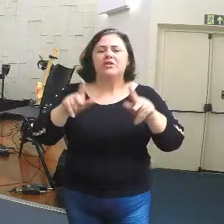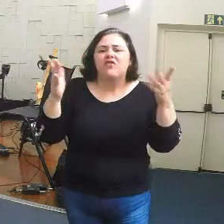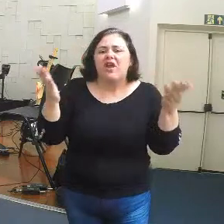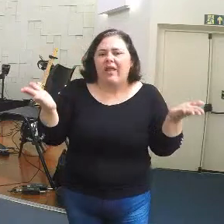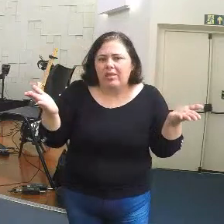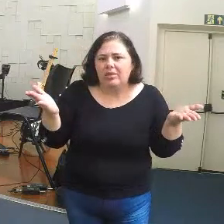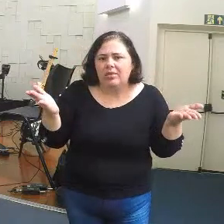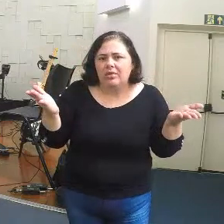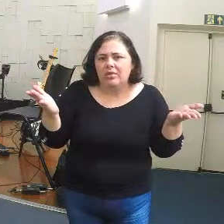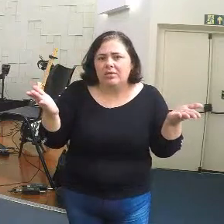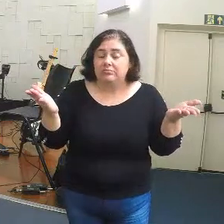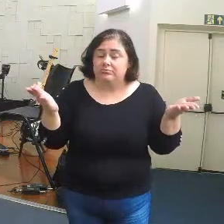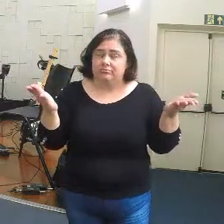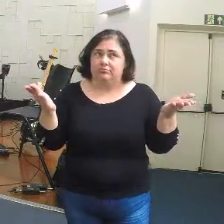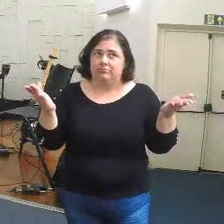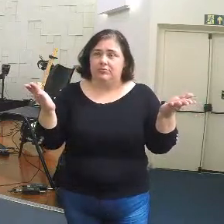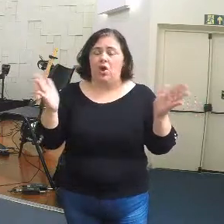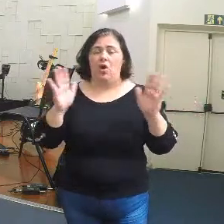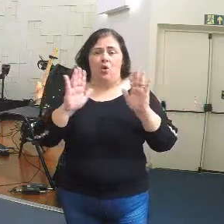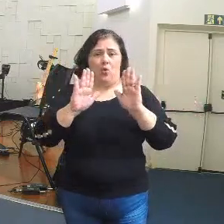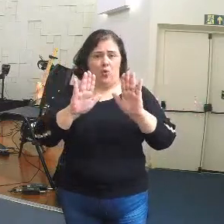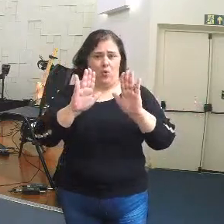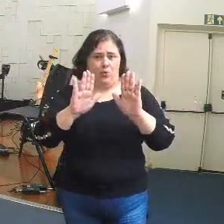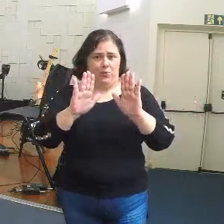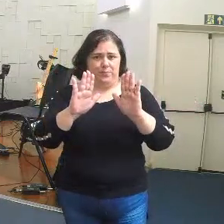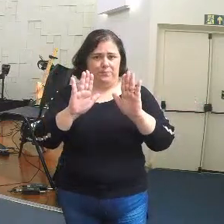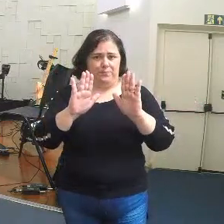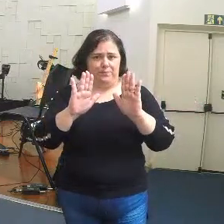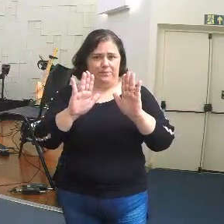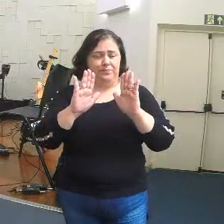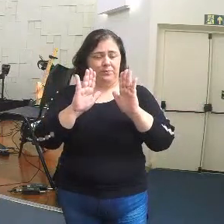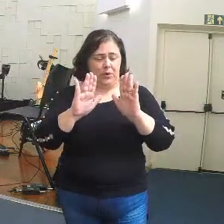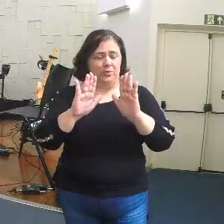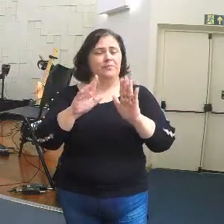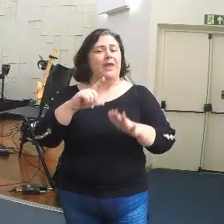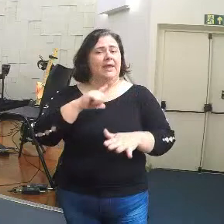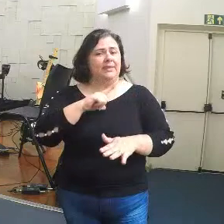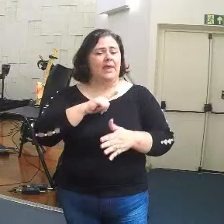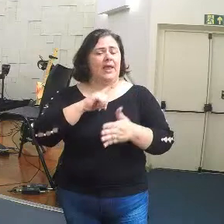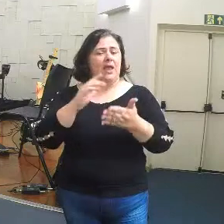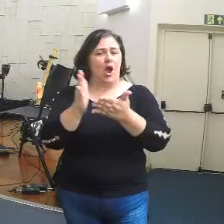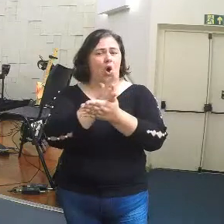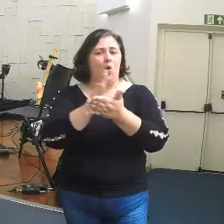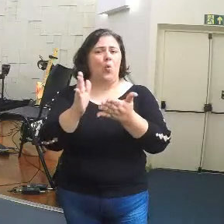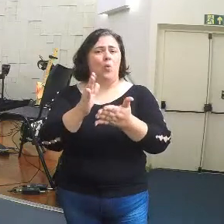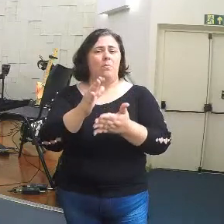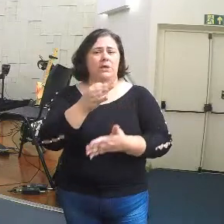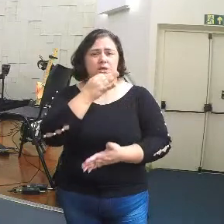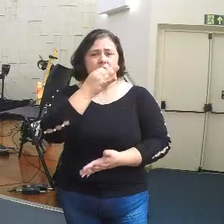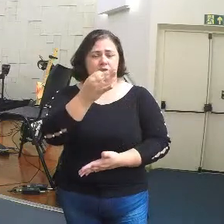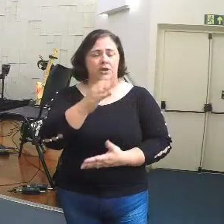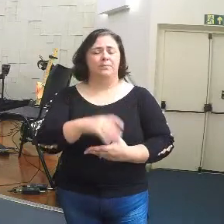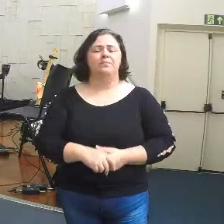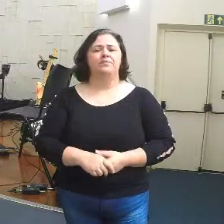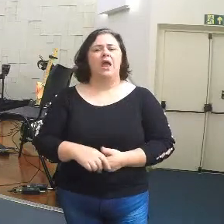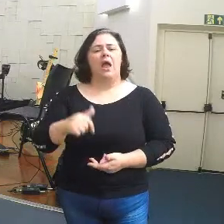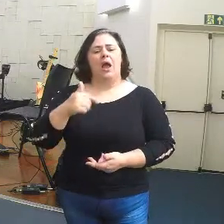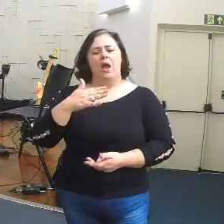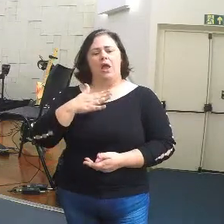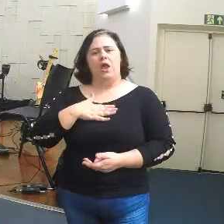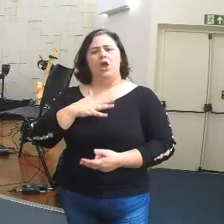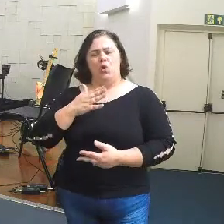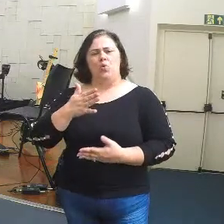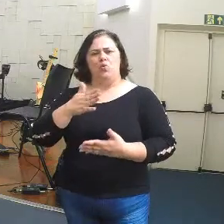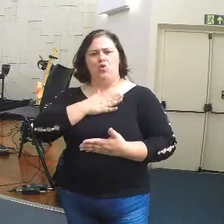amor apenas natural ou com o amor de Deus? Tem algumas pistas. Eu gosto, por exemplo, de diferenciar amor